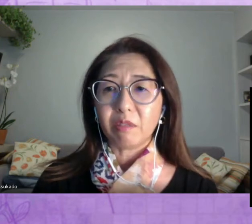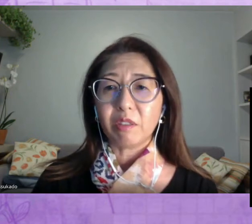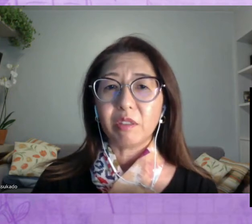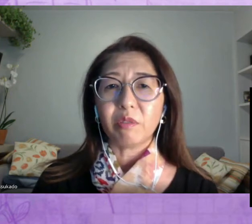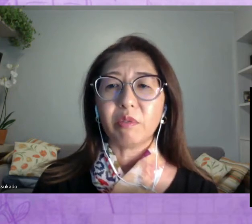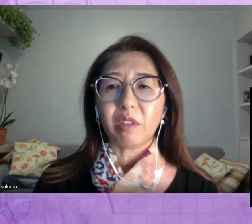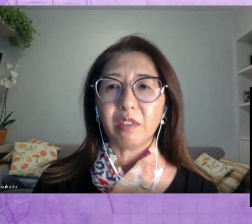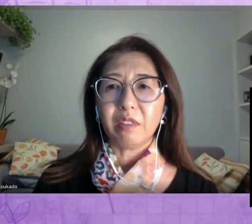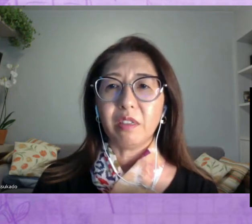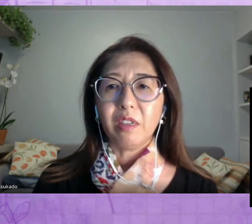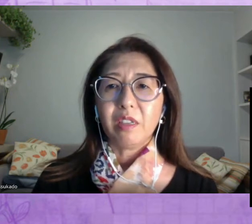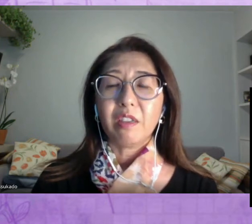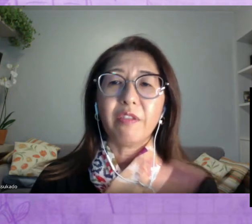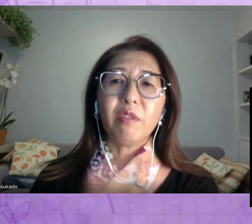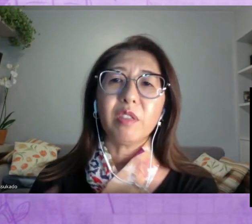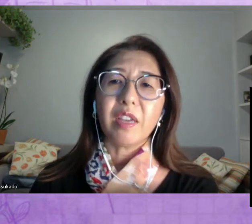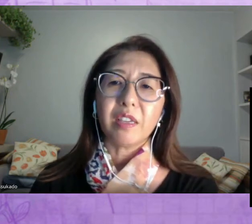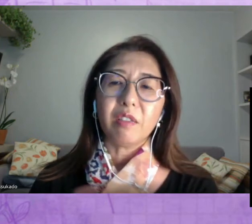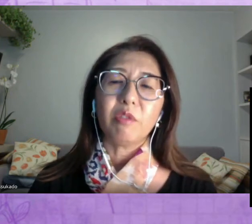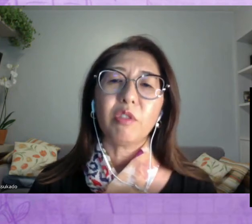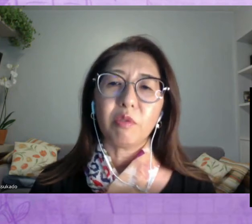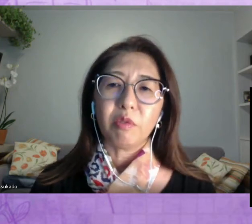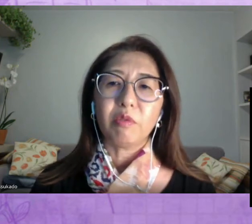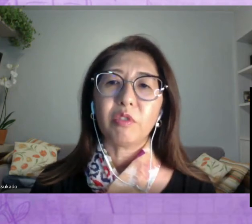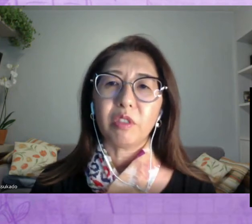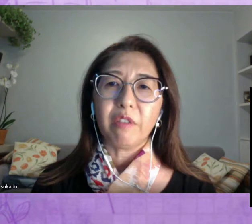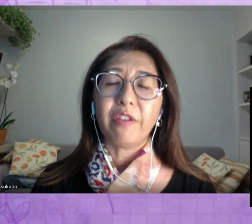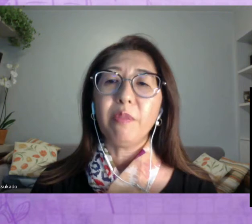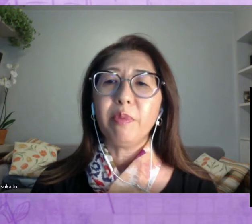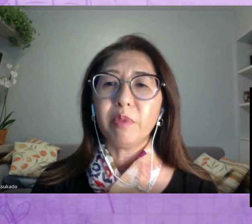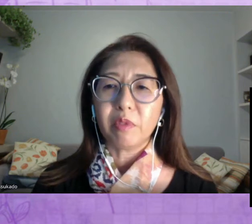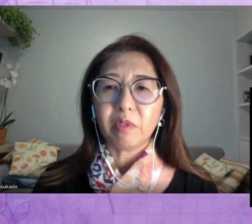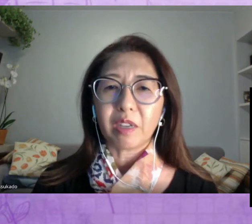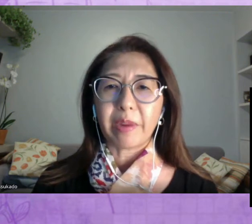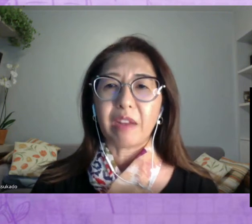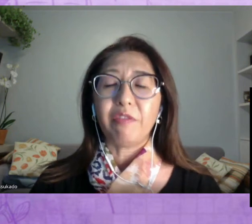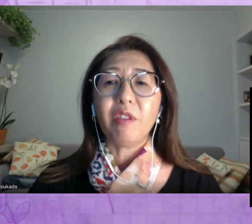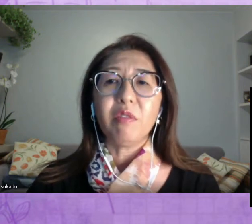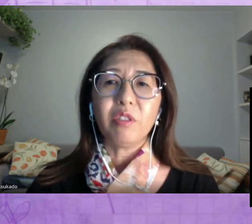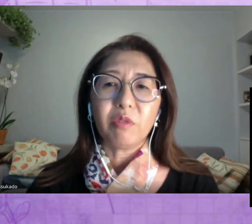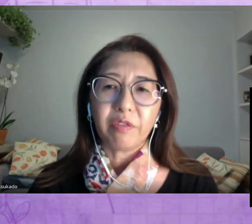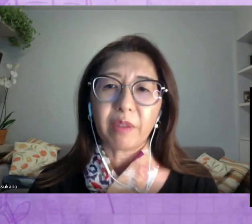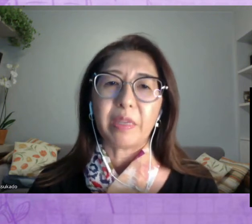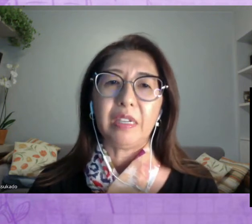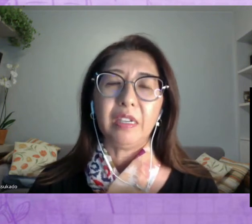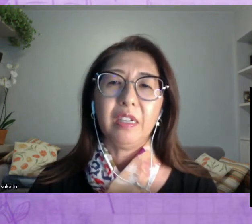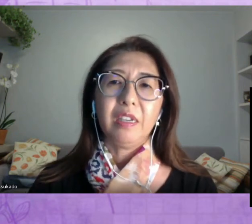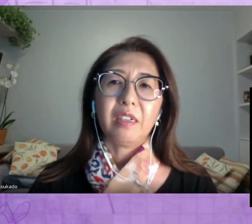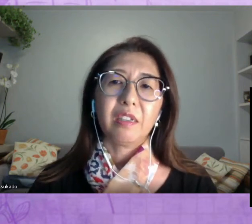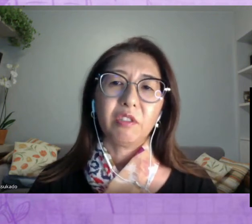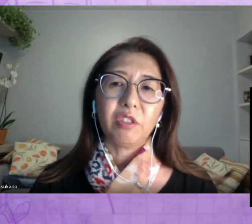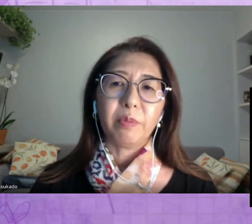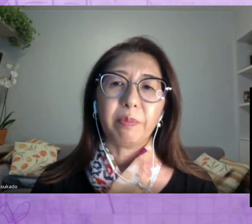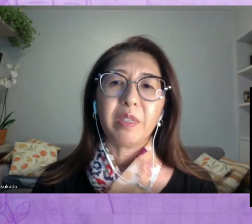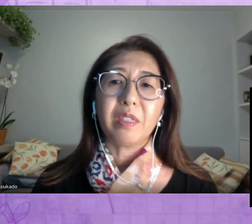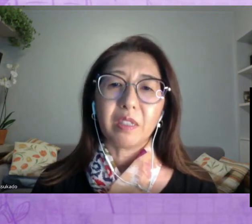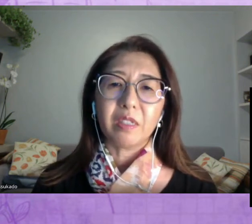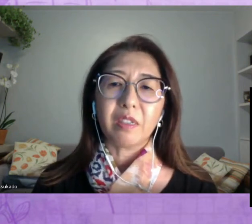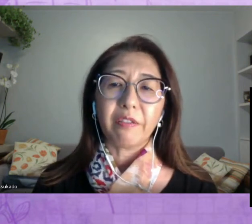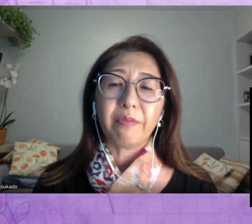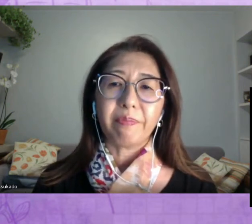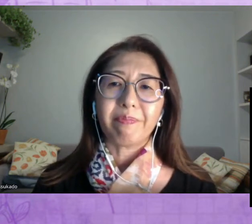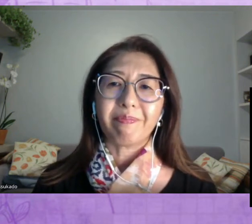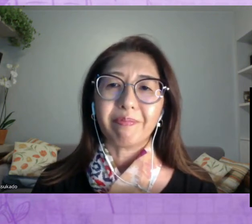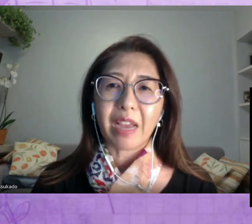são esses estudantes que vão sair do instituto um dia, vão para o mundo do trabalho, vão constituir família, e que a gente